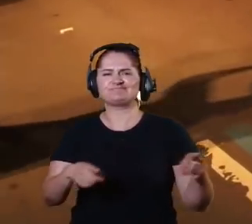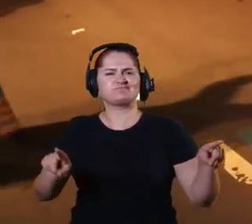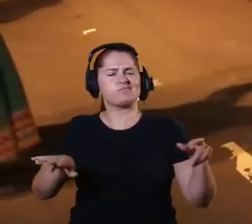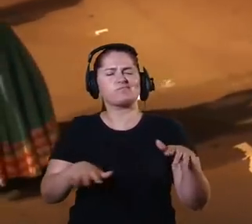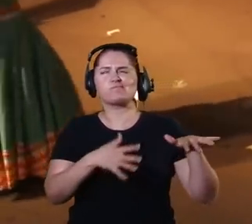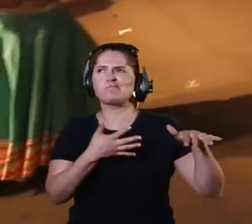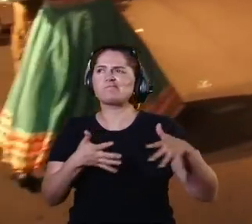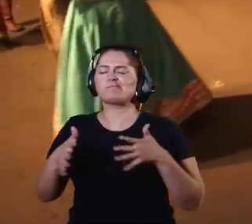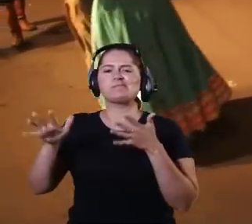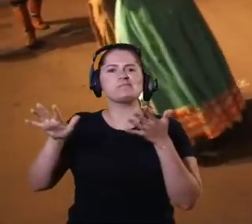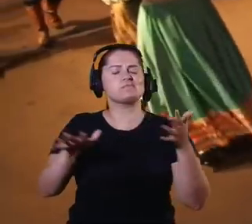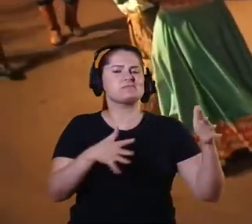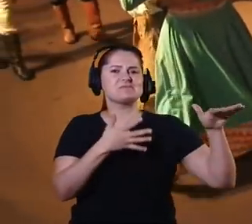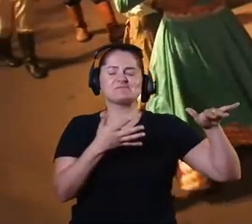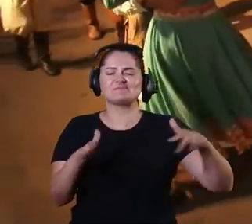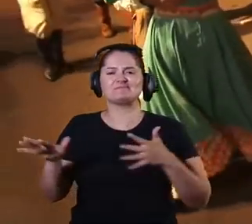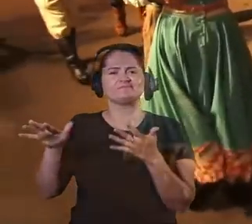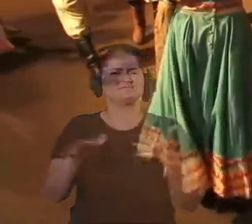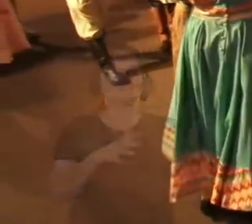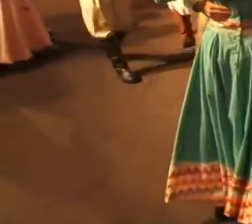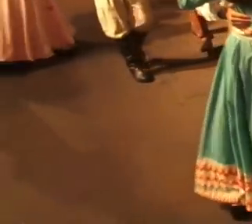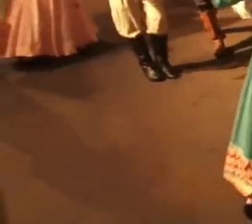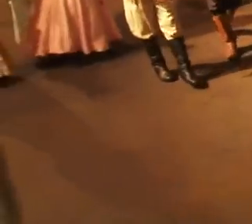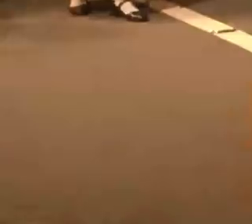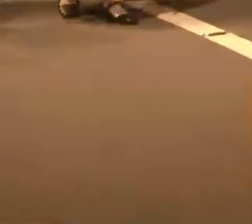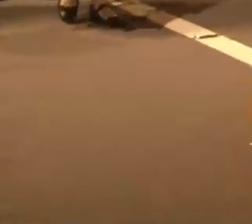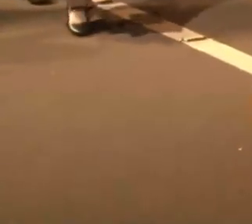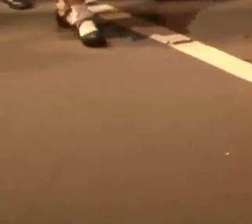essa musicalidade.